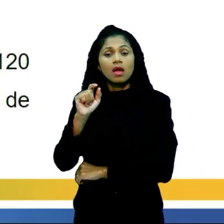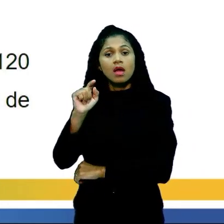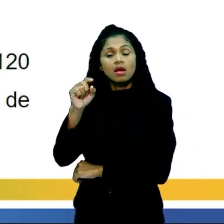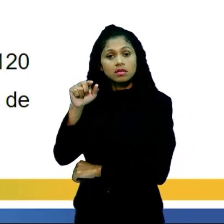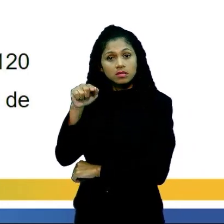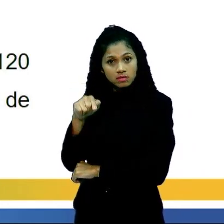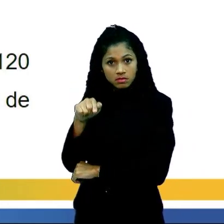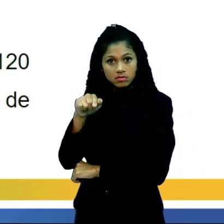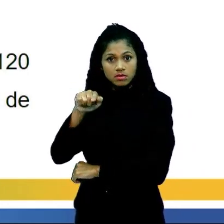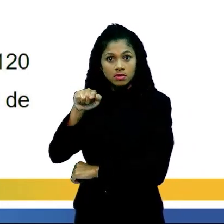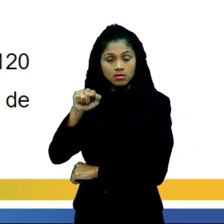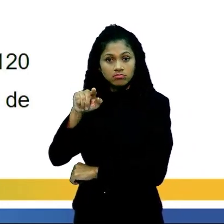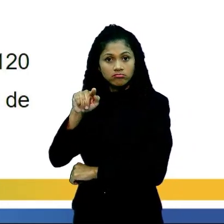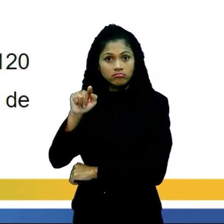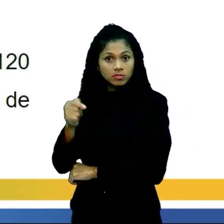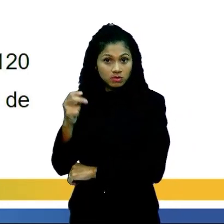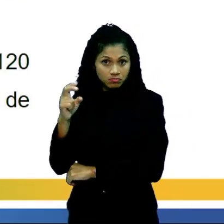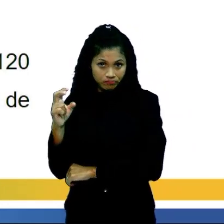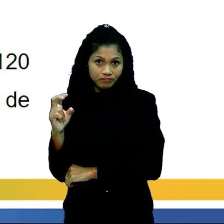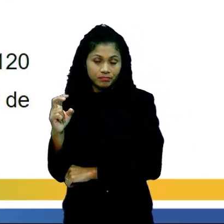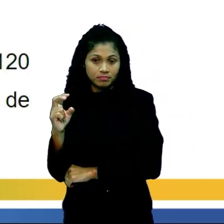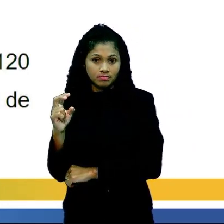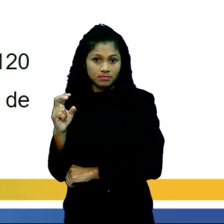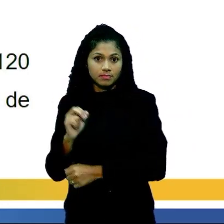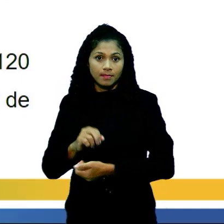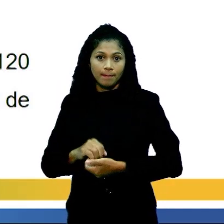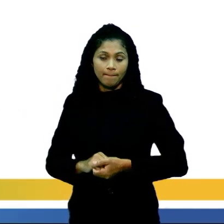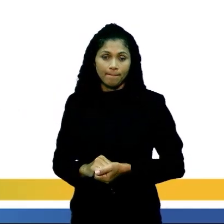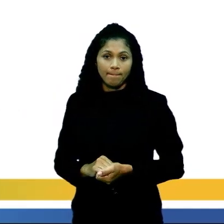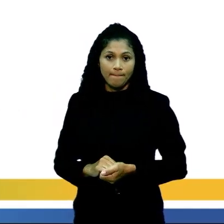Olhamos aí, ó, na letra E, certo?